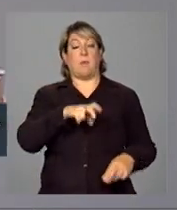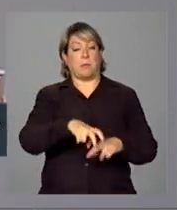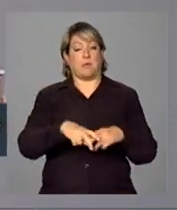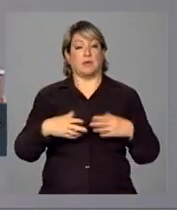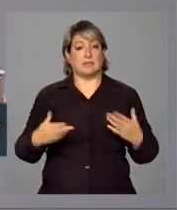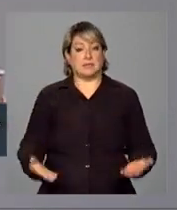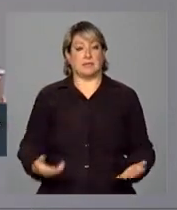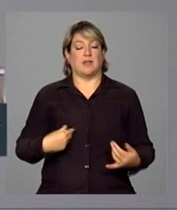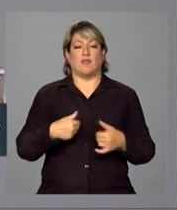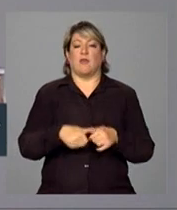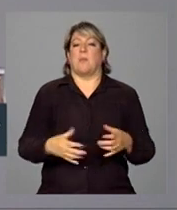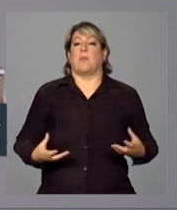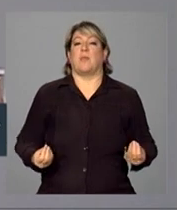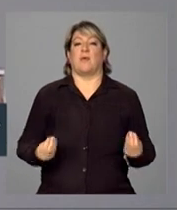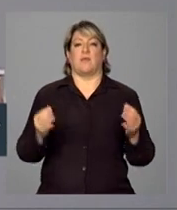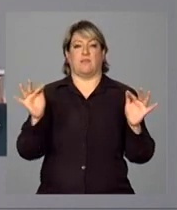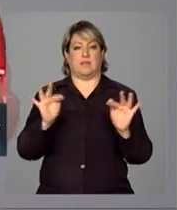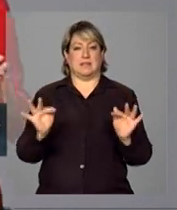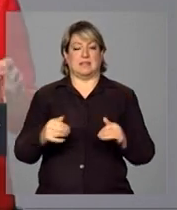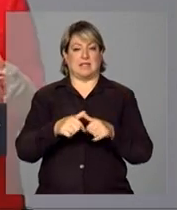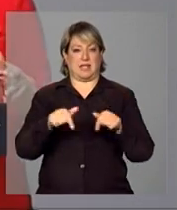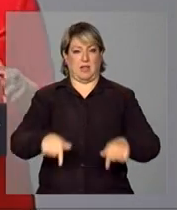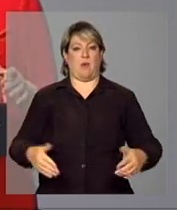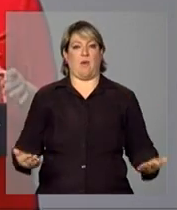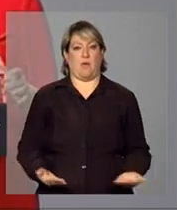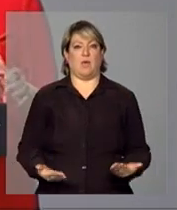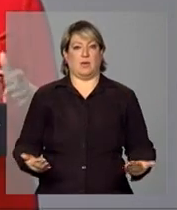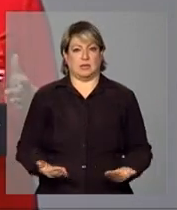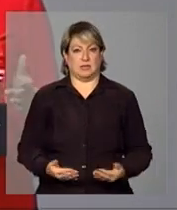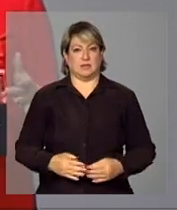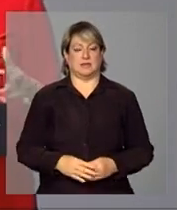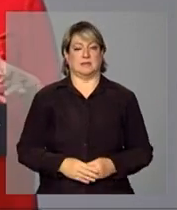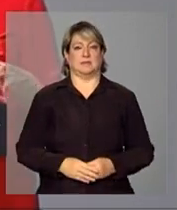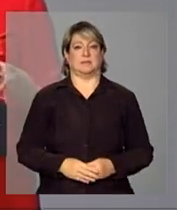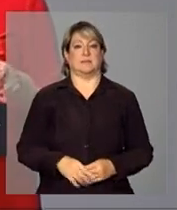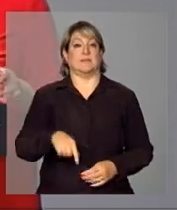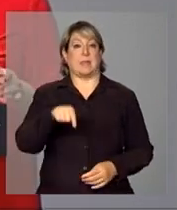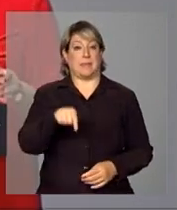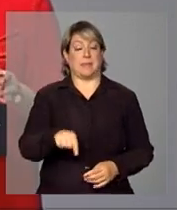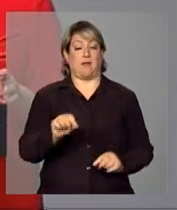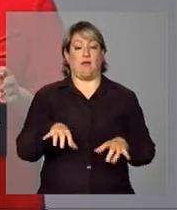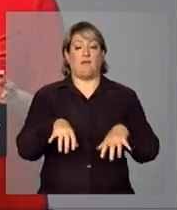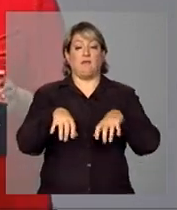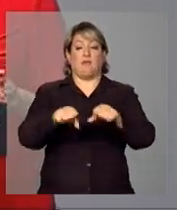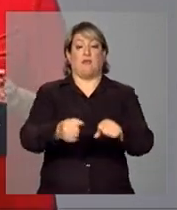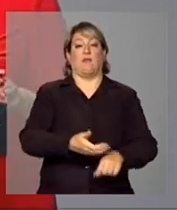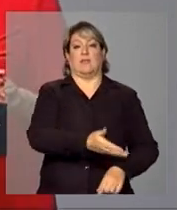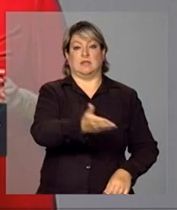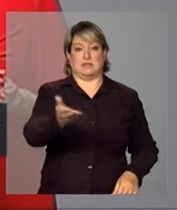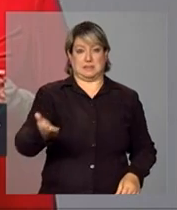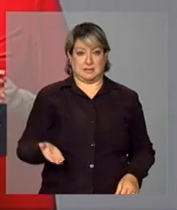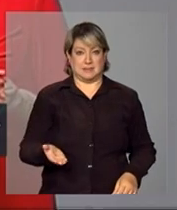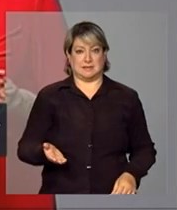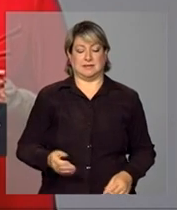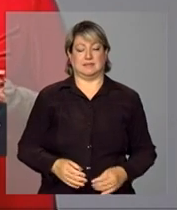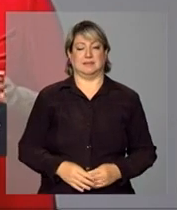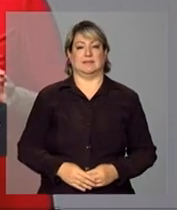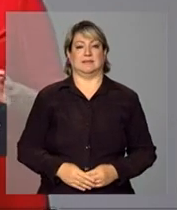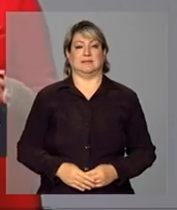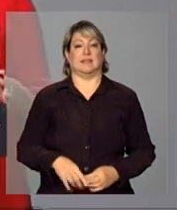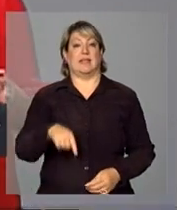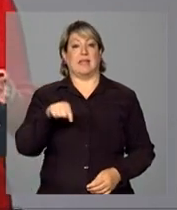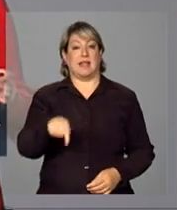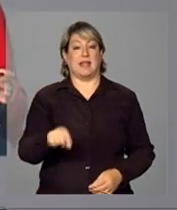isso eu fico muito feliz de estar aqui hoje. Essa formatura de vocês,